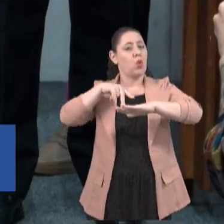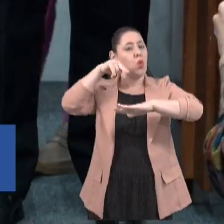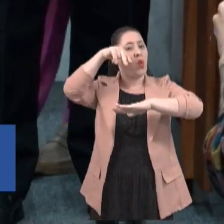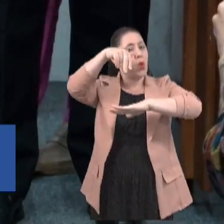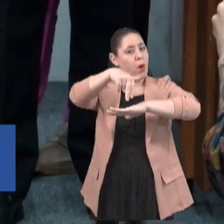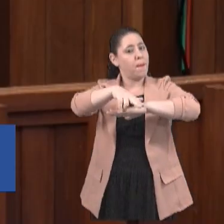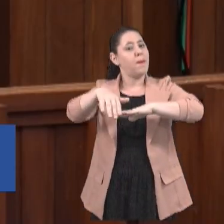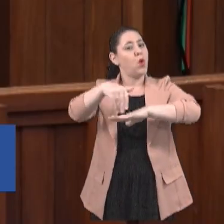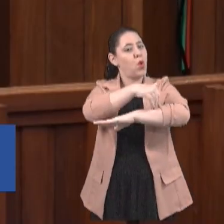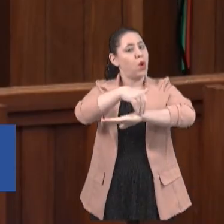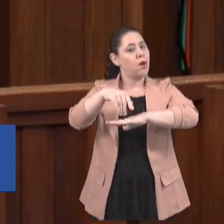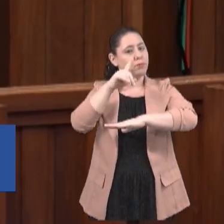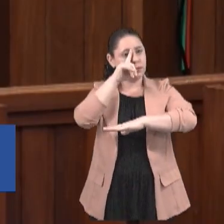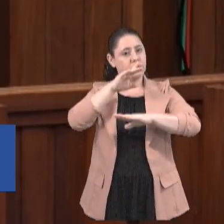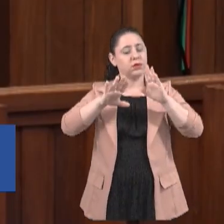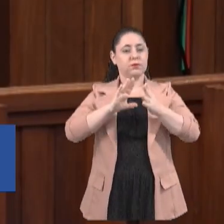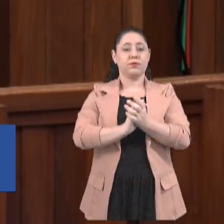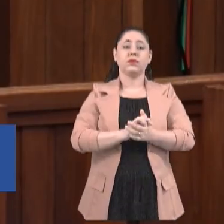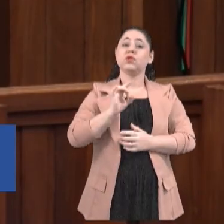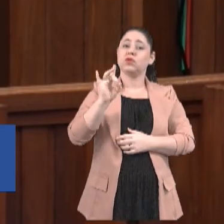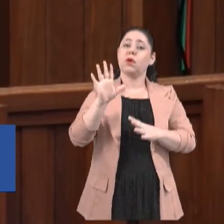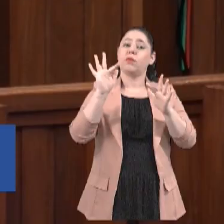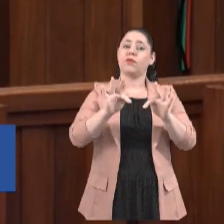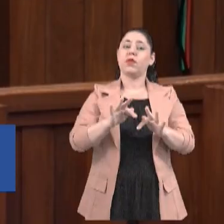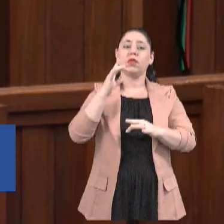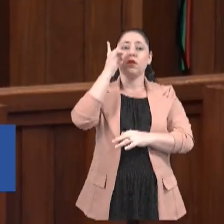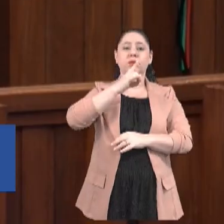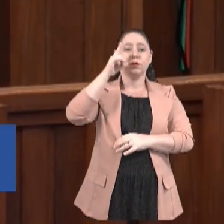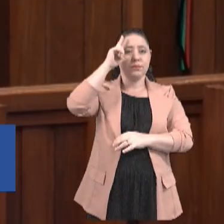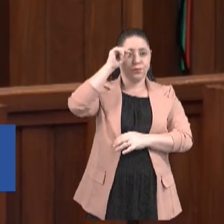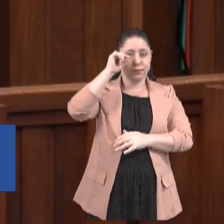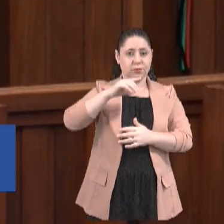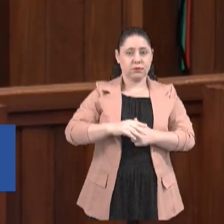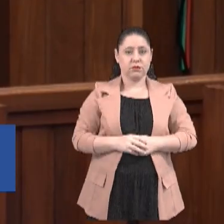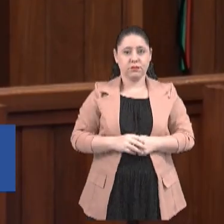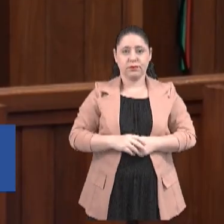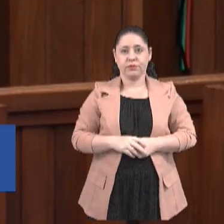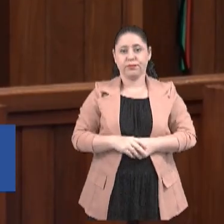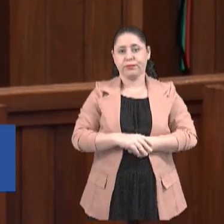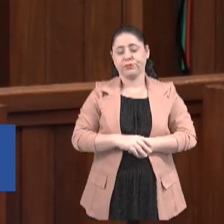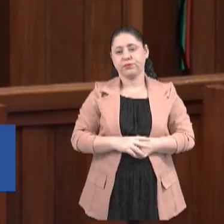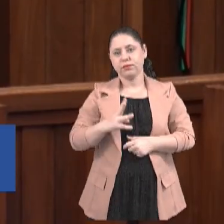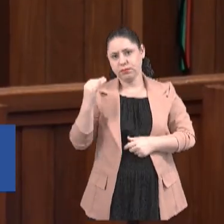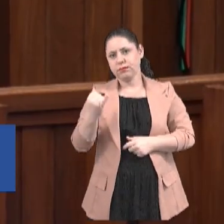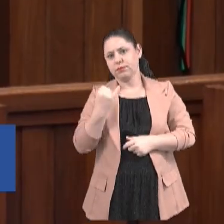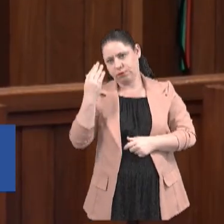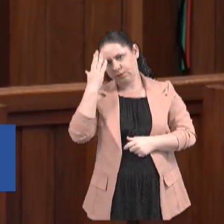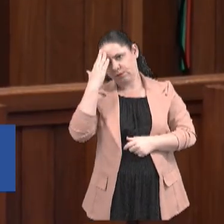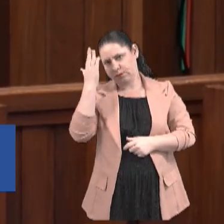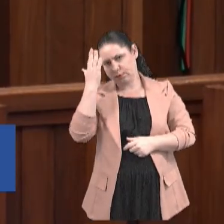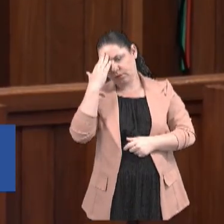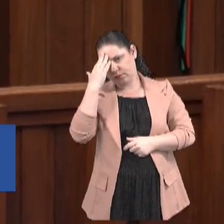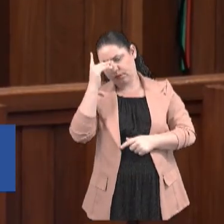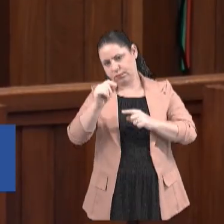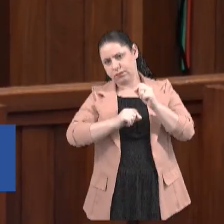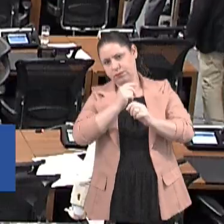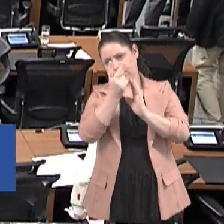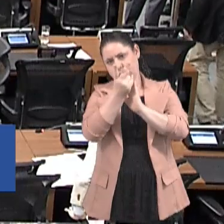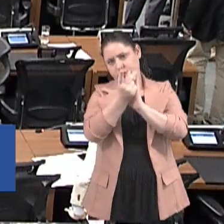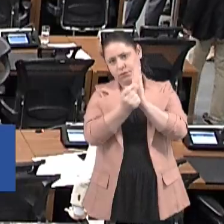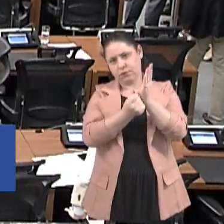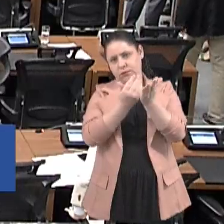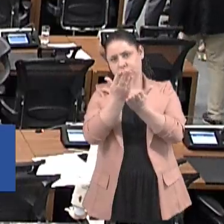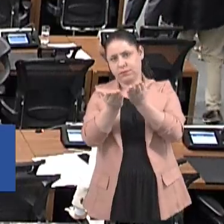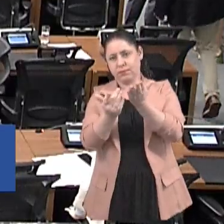Obrigada. Obrigado pela contribuição, deputada. Só para concluir, deputado Gerson Claro, presidente. Importante saber que essa concessão, nós